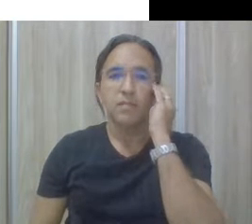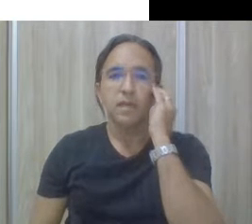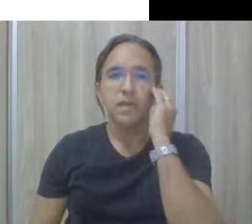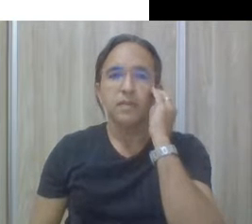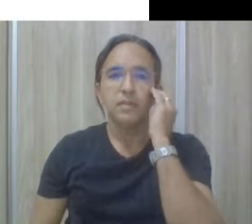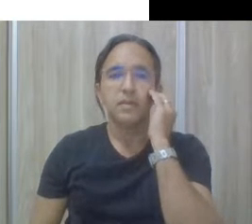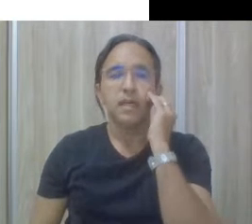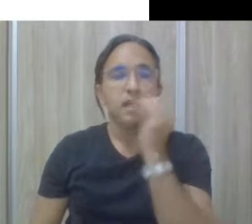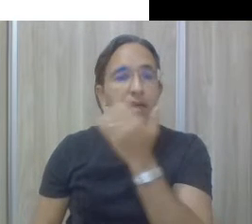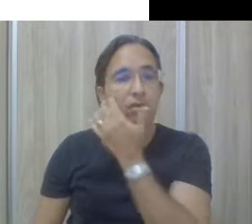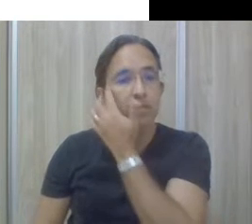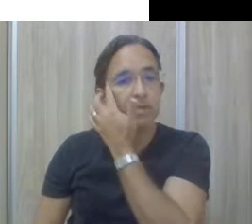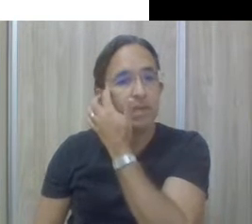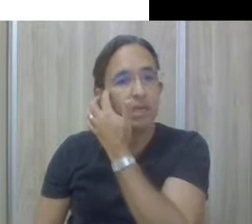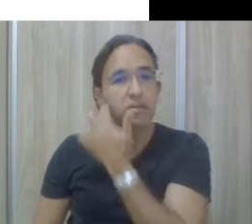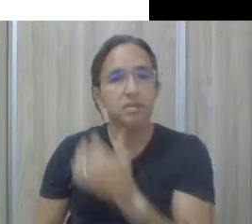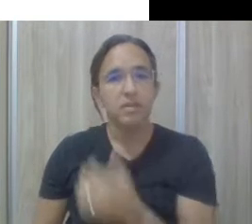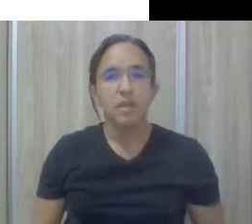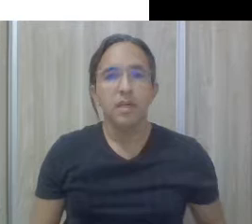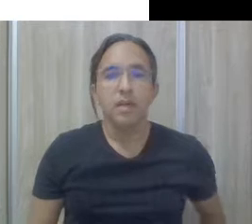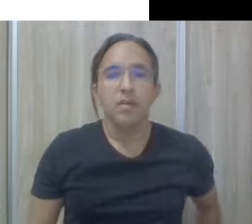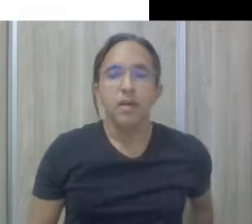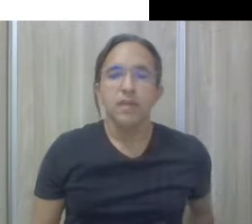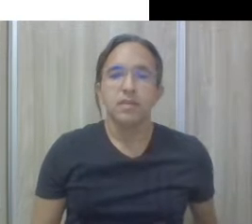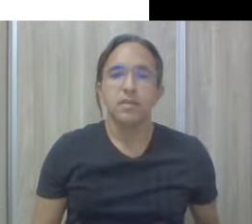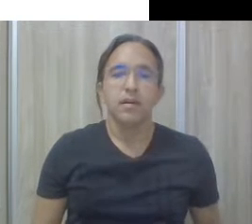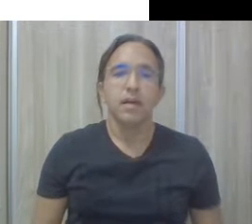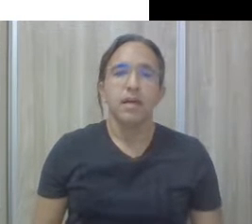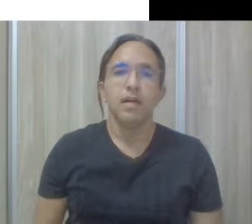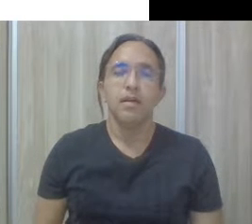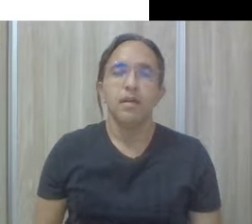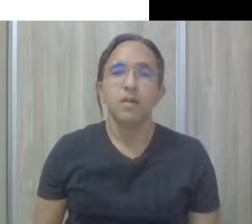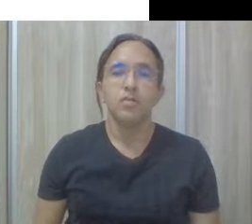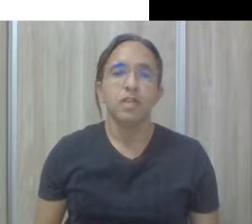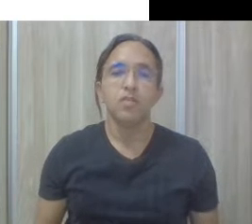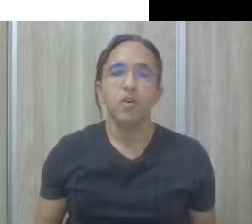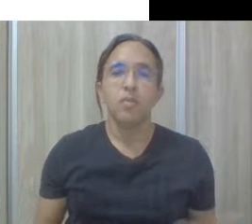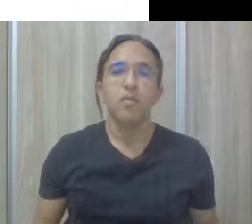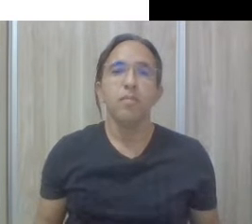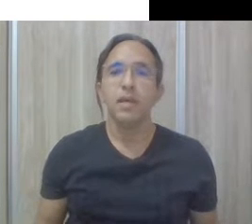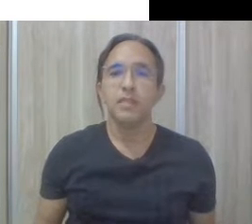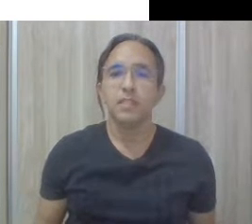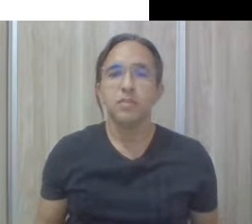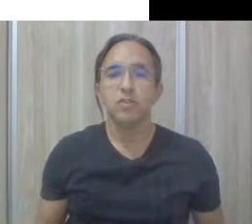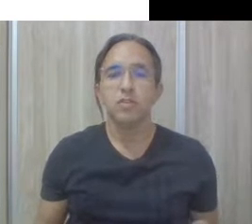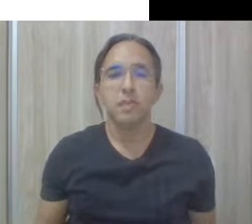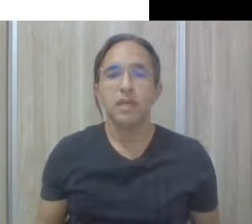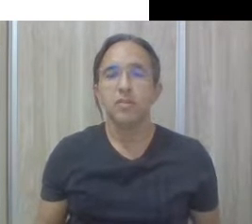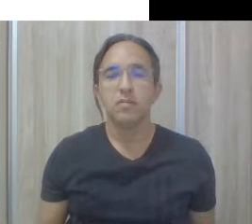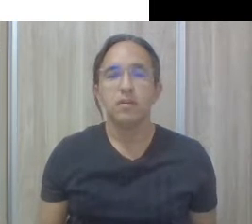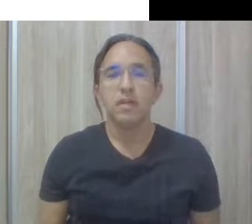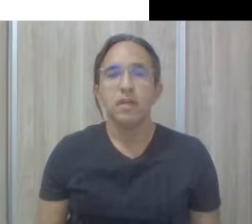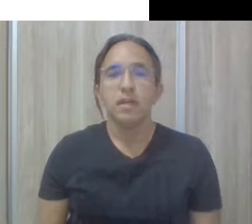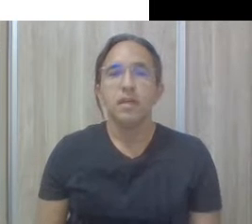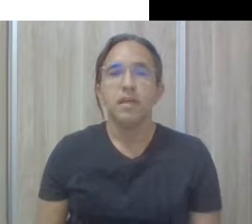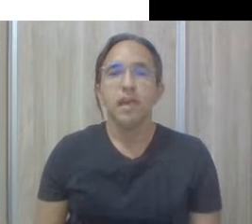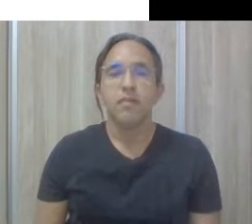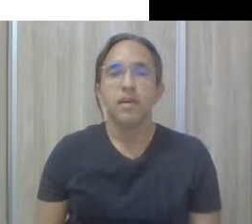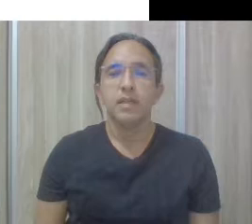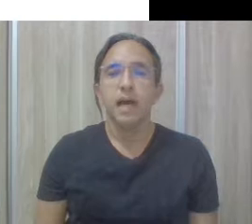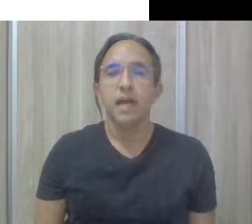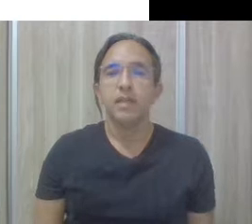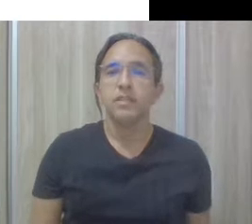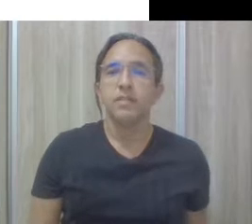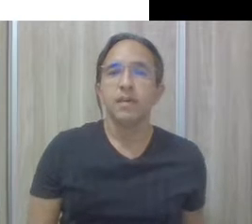a mudanças, a conceitos, com relação a que é um senso comum mesmo, que as pessoas pensam que